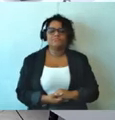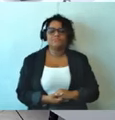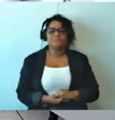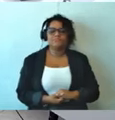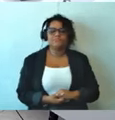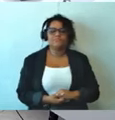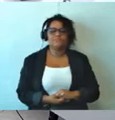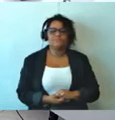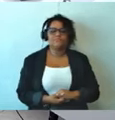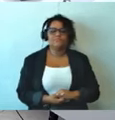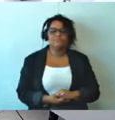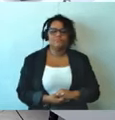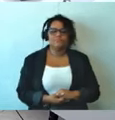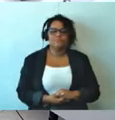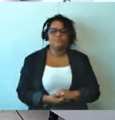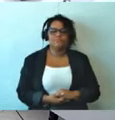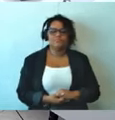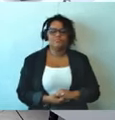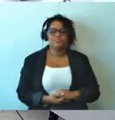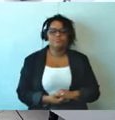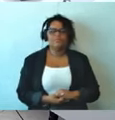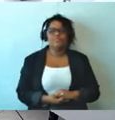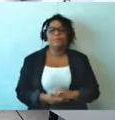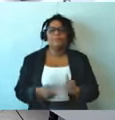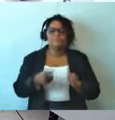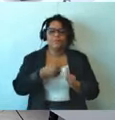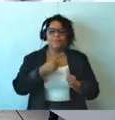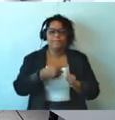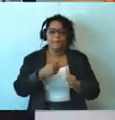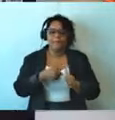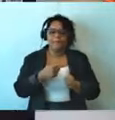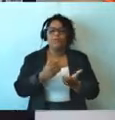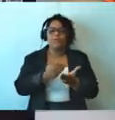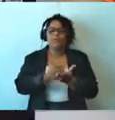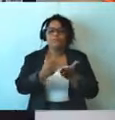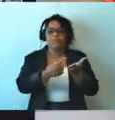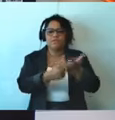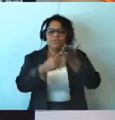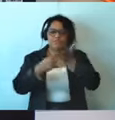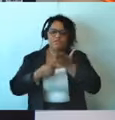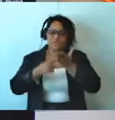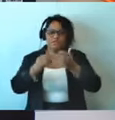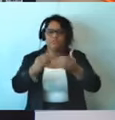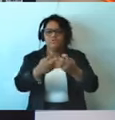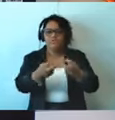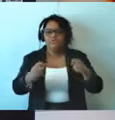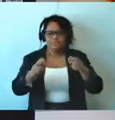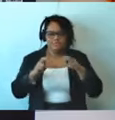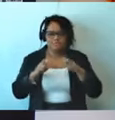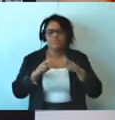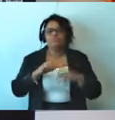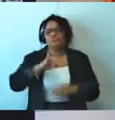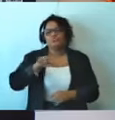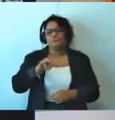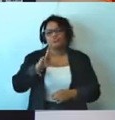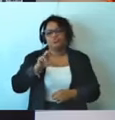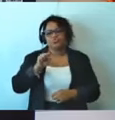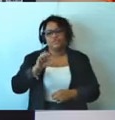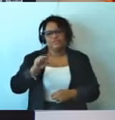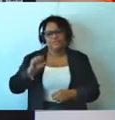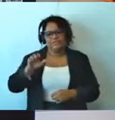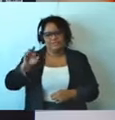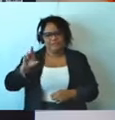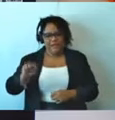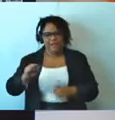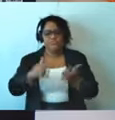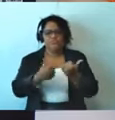Bem, eu gostaria de primeiro começar aqui convidando para a mesa a senhora Jussara Belavinha, que é subsecretária